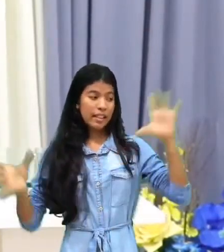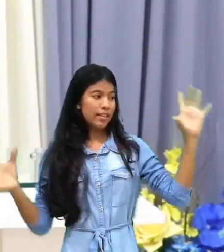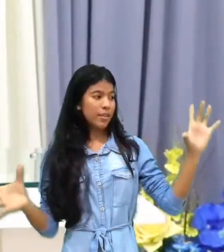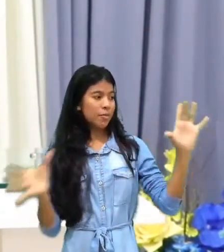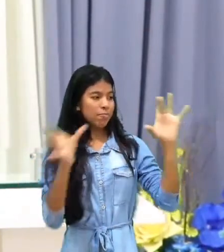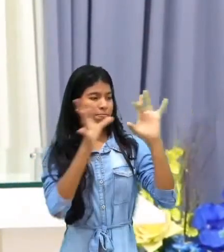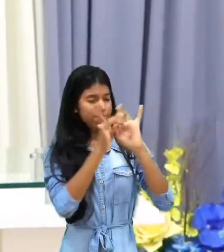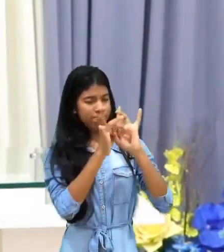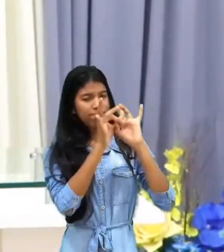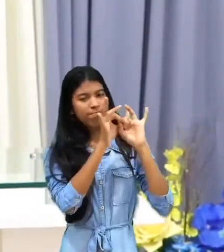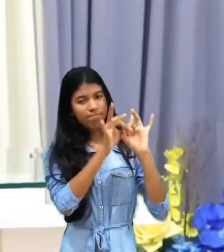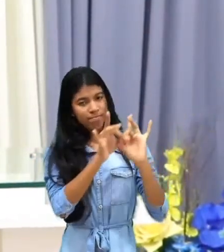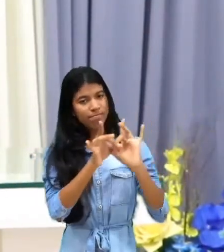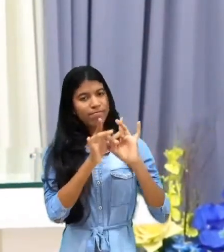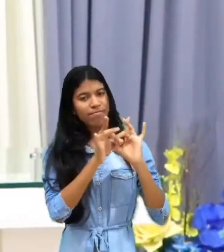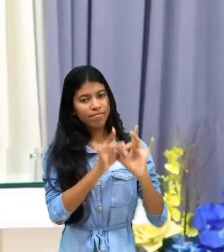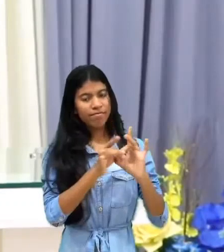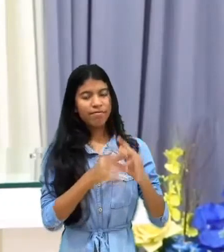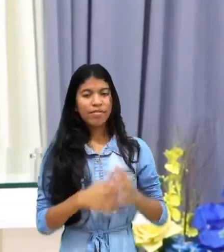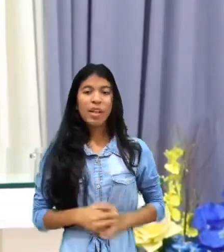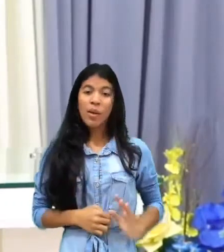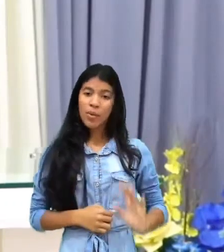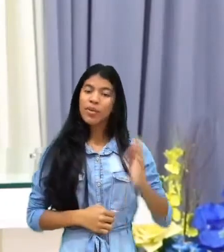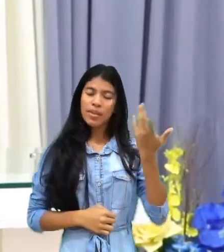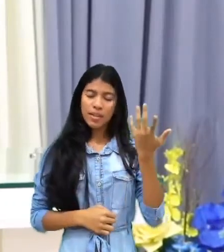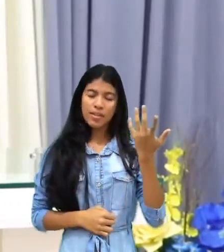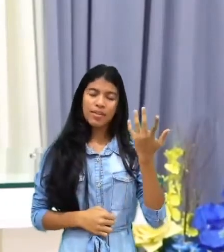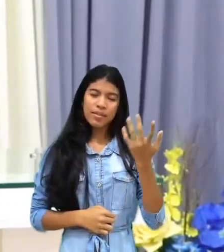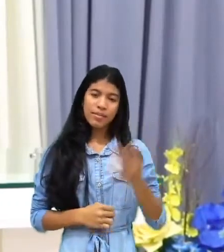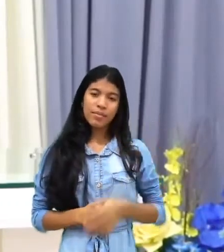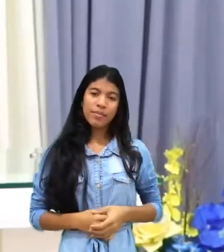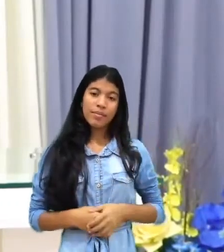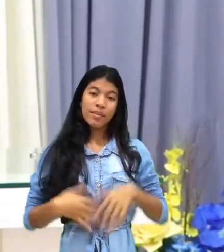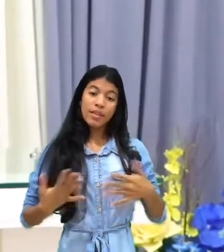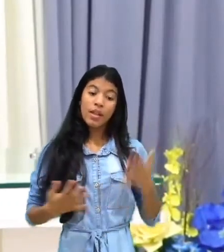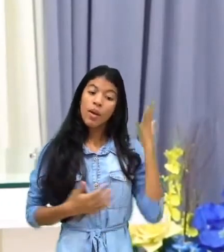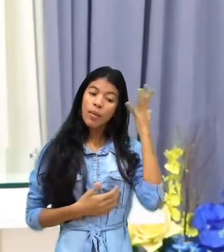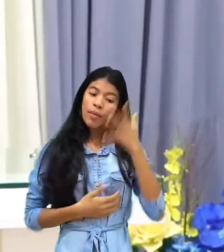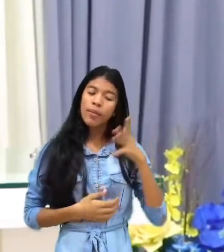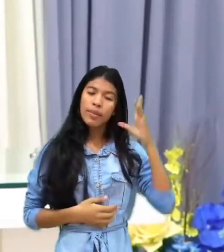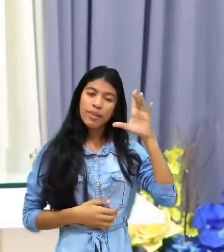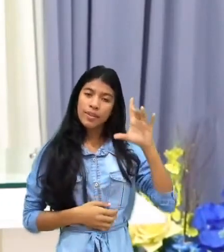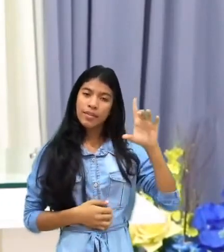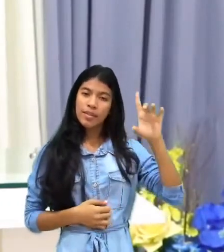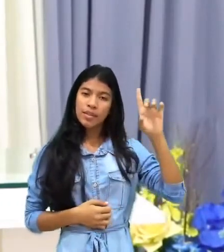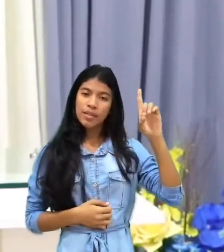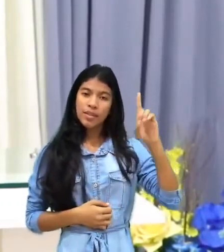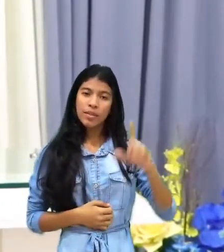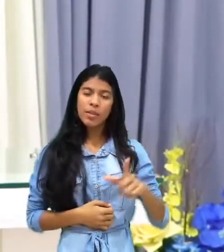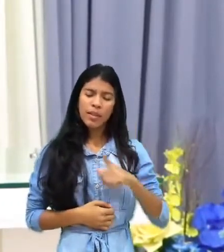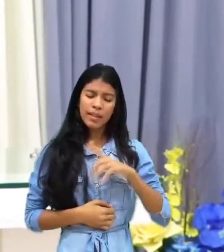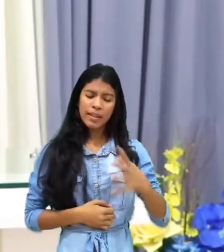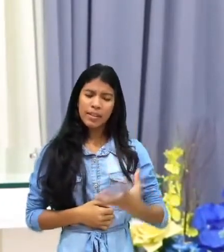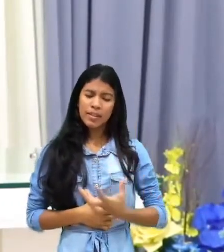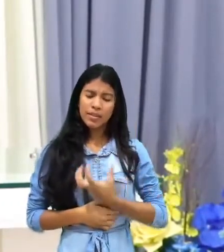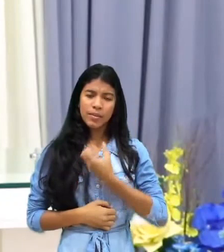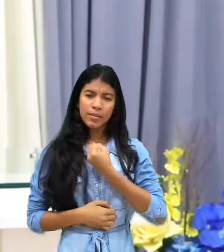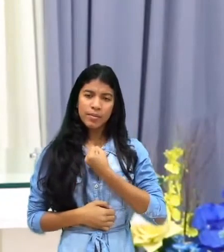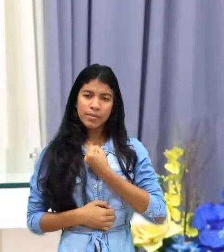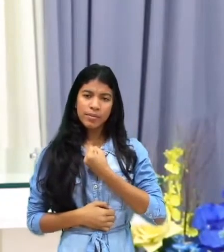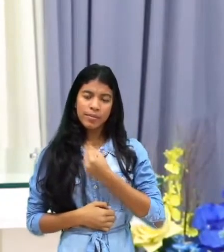faz. É isso que acontece. Então, na presença do Senhor, há